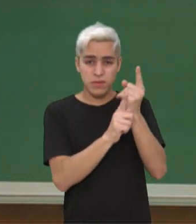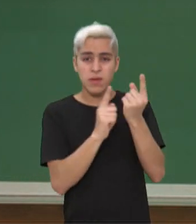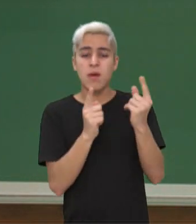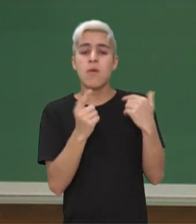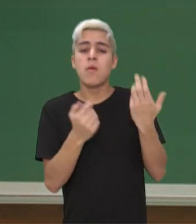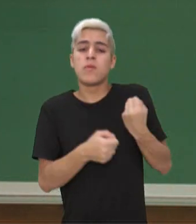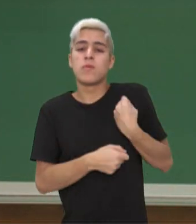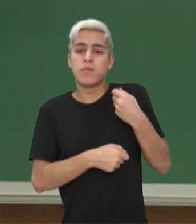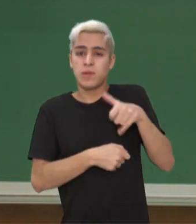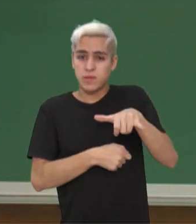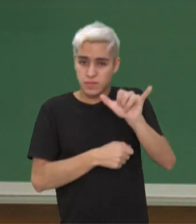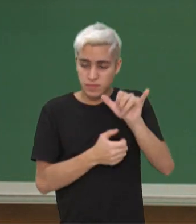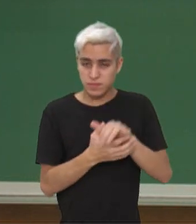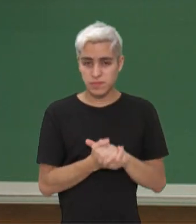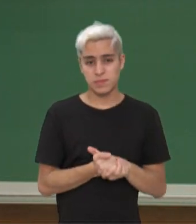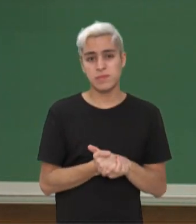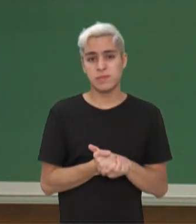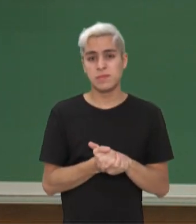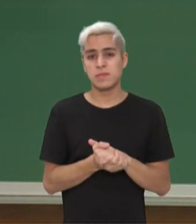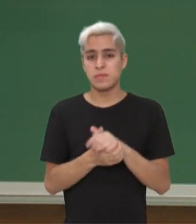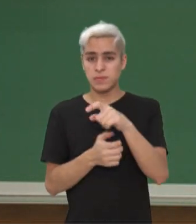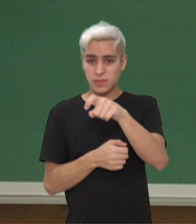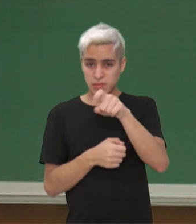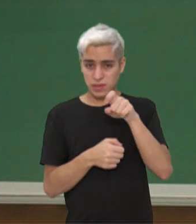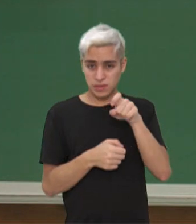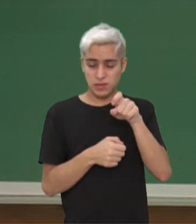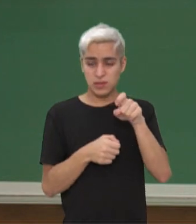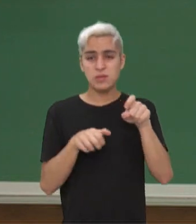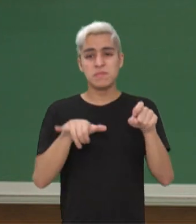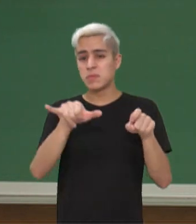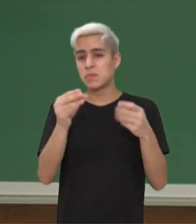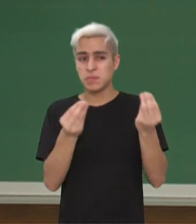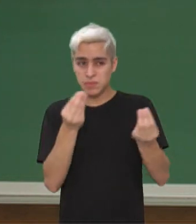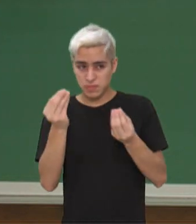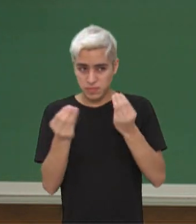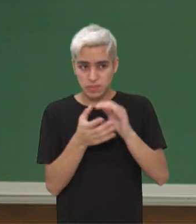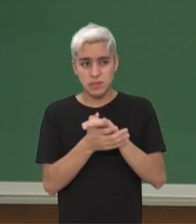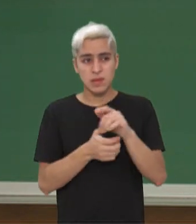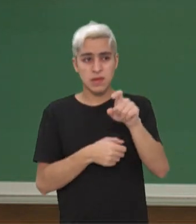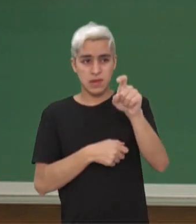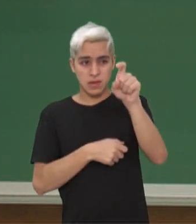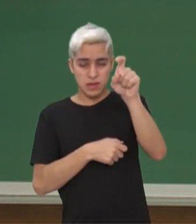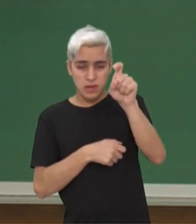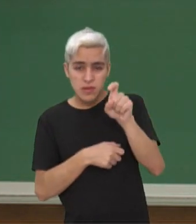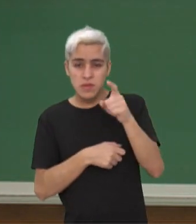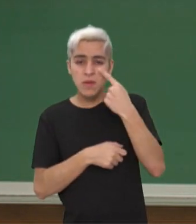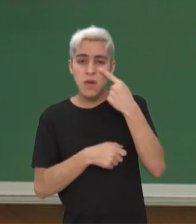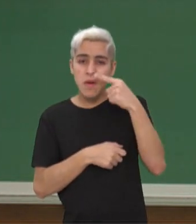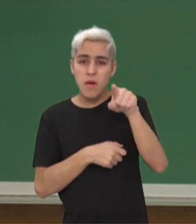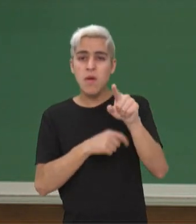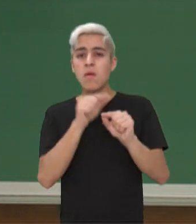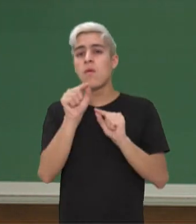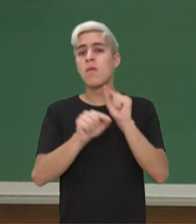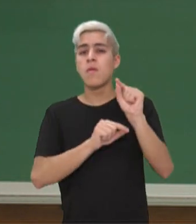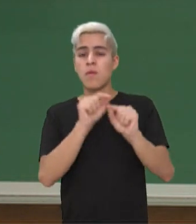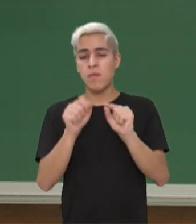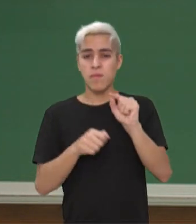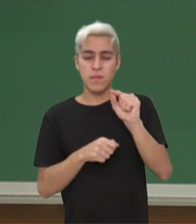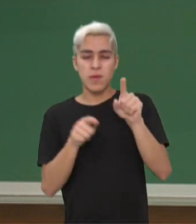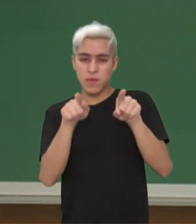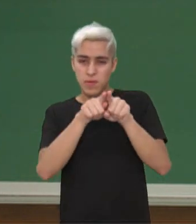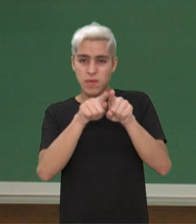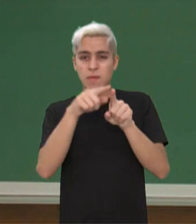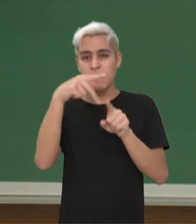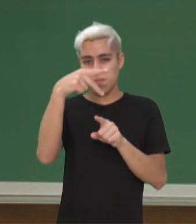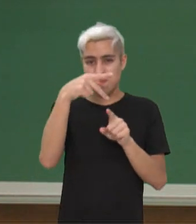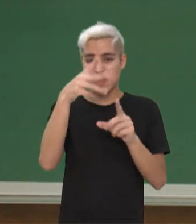vértice. Bem, x do vértice e y do vértice. O x do vértice está aqui representando o nosso valor de P de